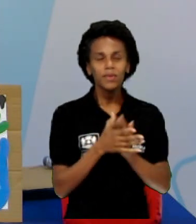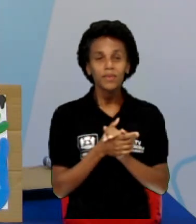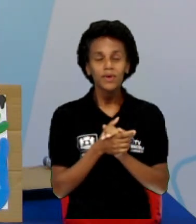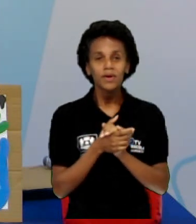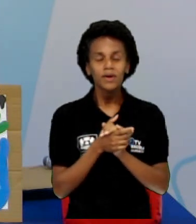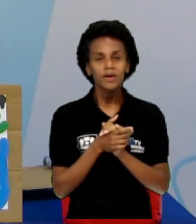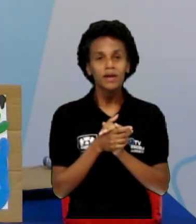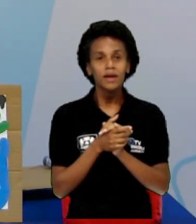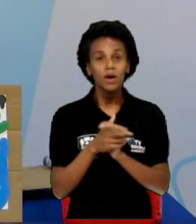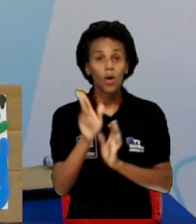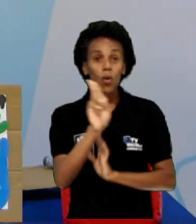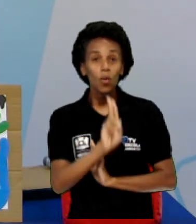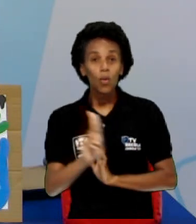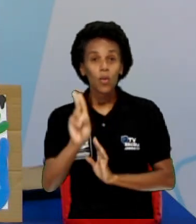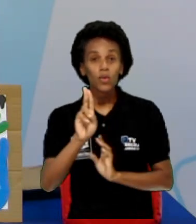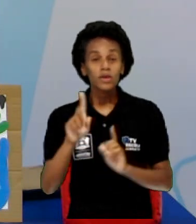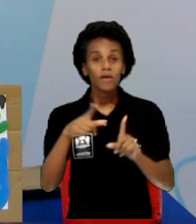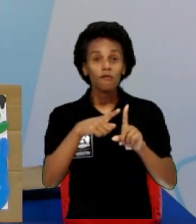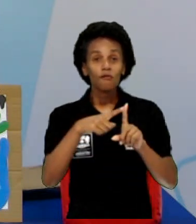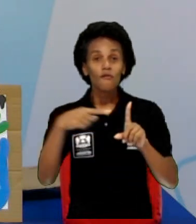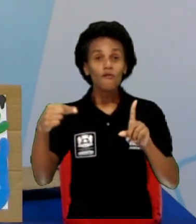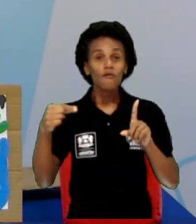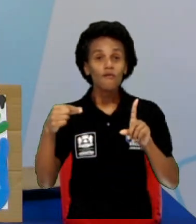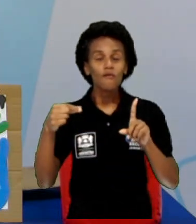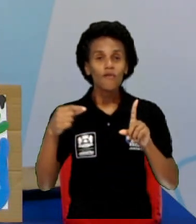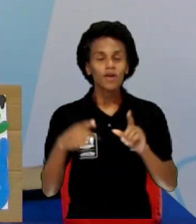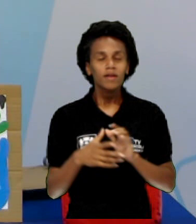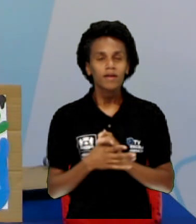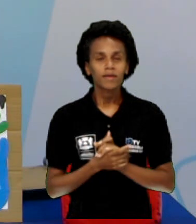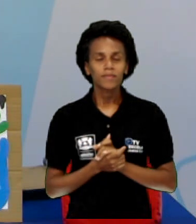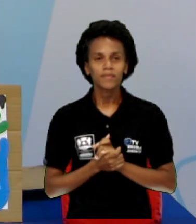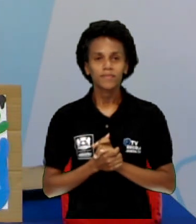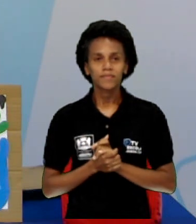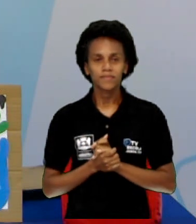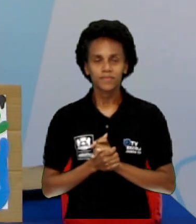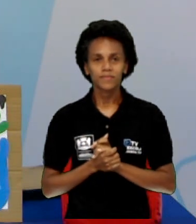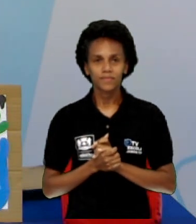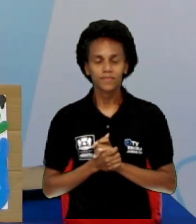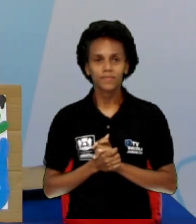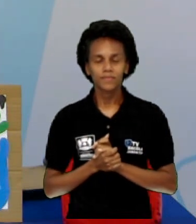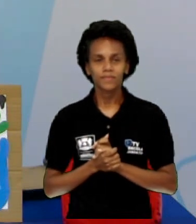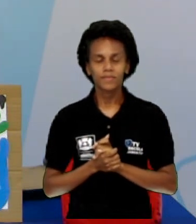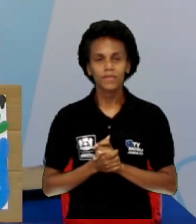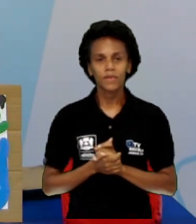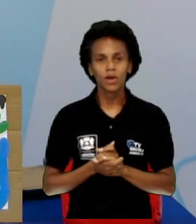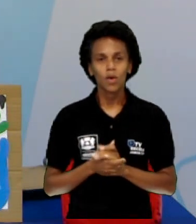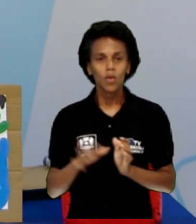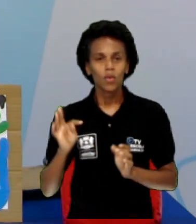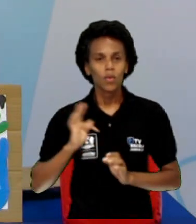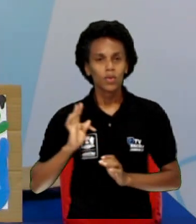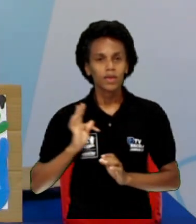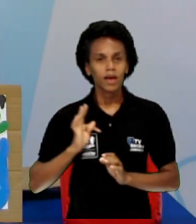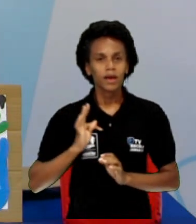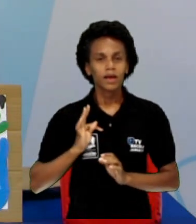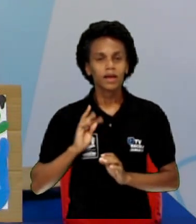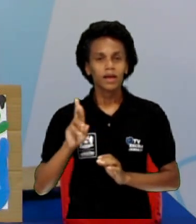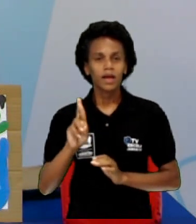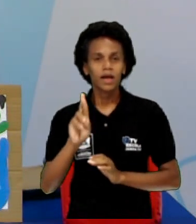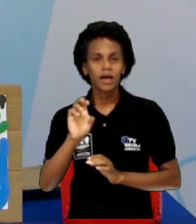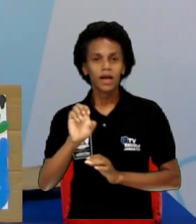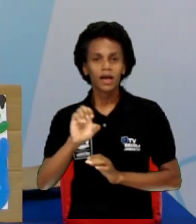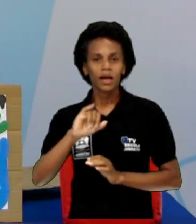trabalhou material não convencional, que a gente trabalhou aquela técnica da Regiane Bassani, onde ela fazia quadros